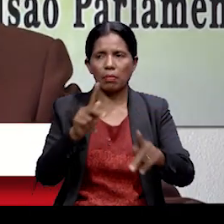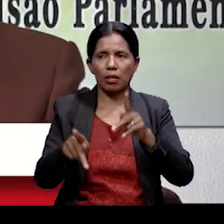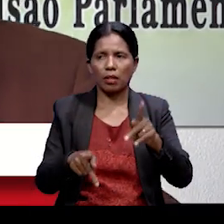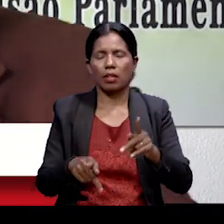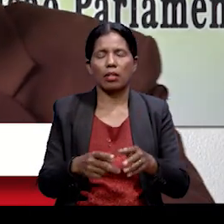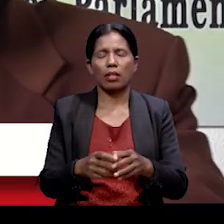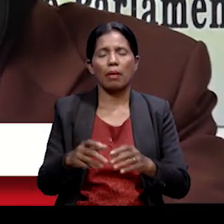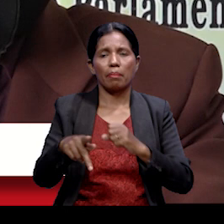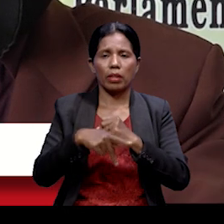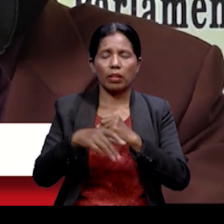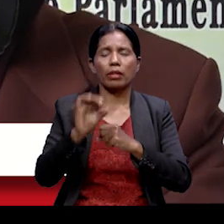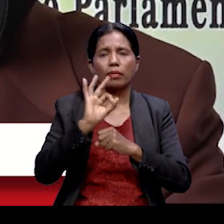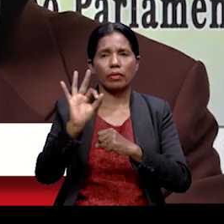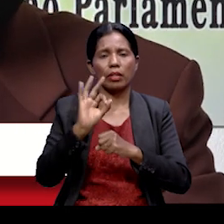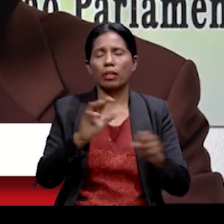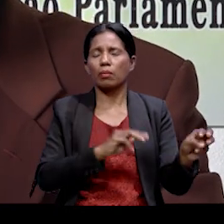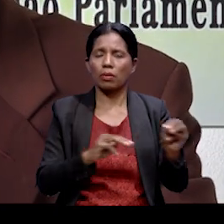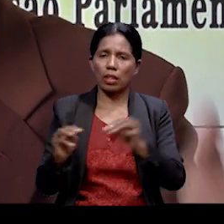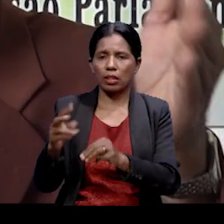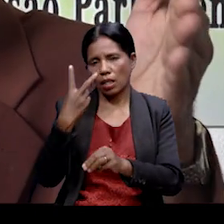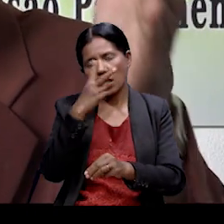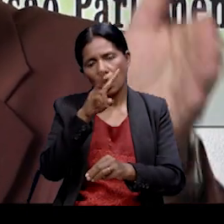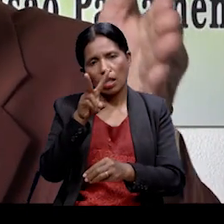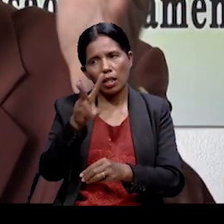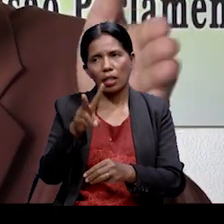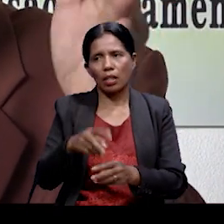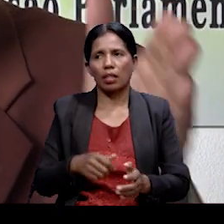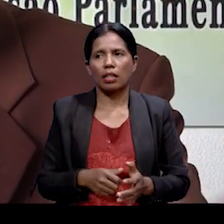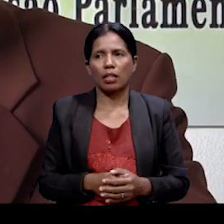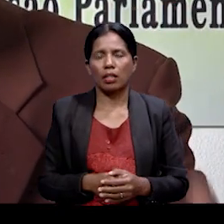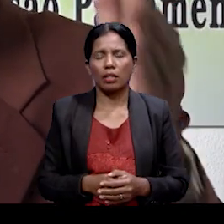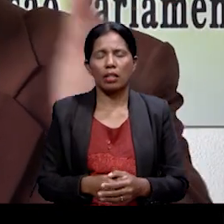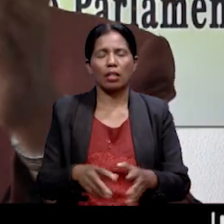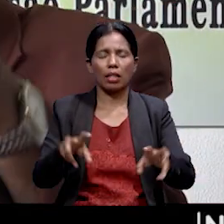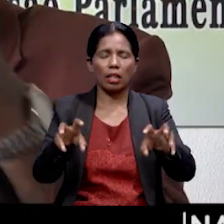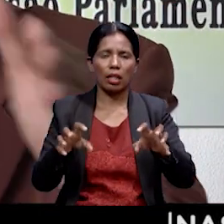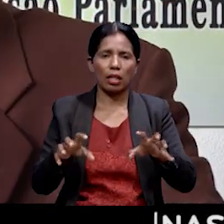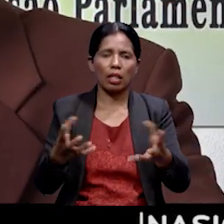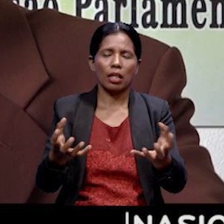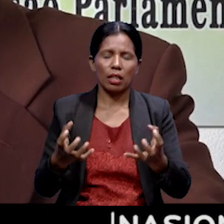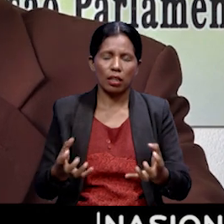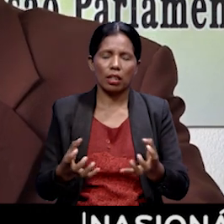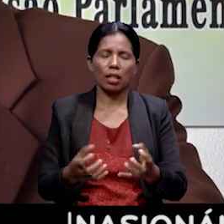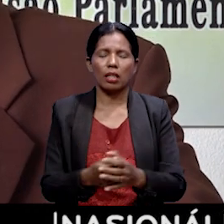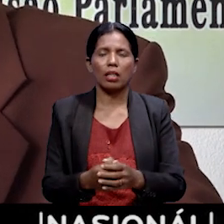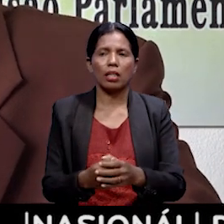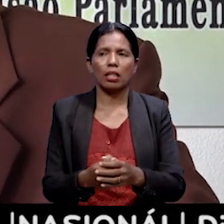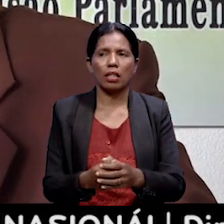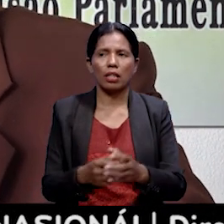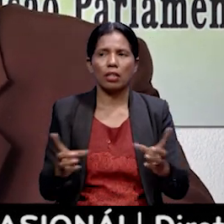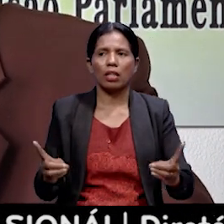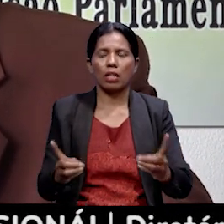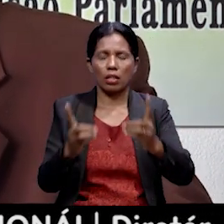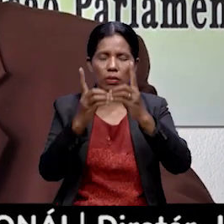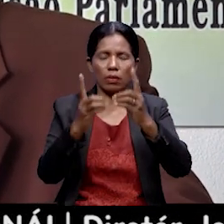batida na KKNK. Cantem, caractem, nautem, camarua, camatul, nesse assunto, frente à